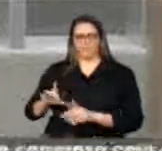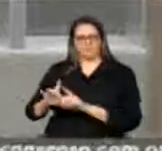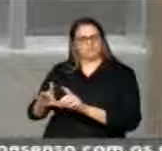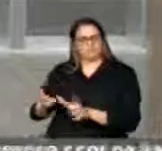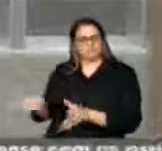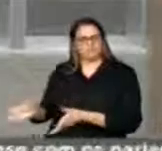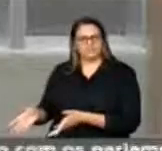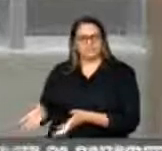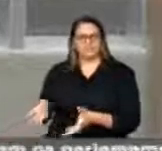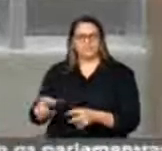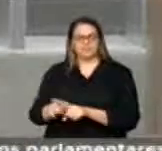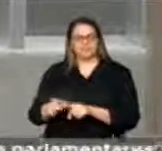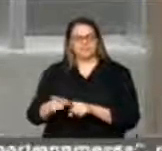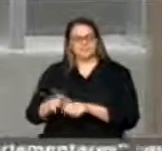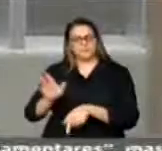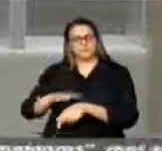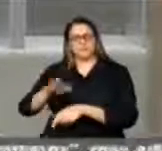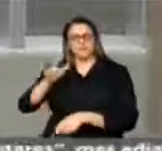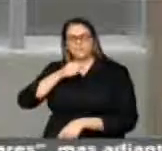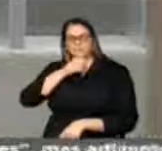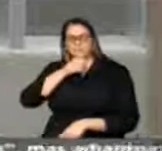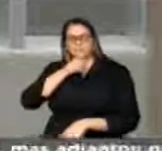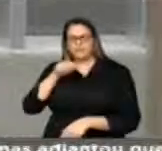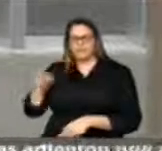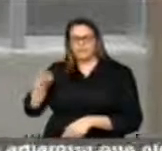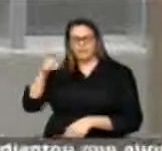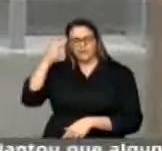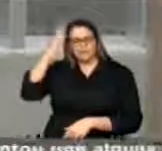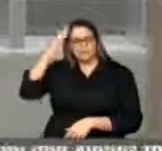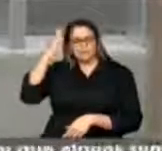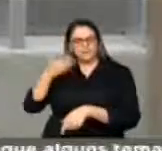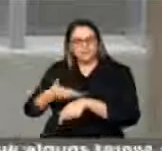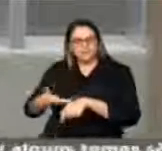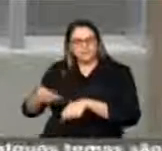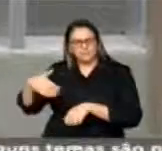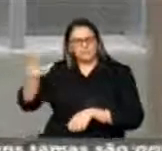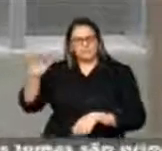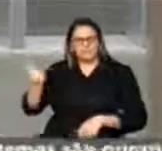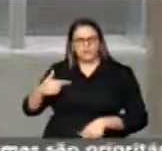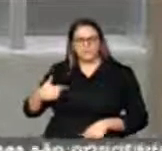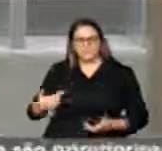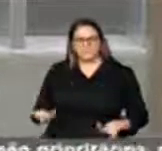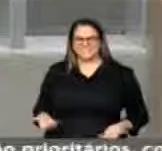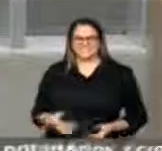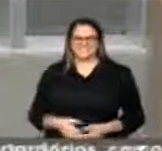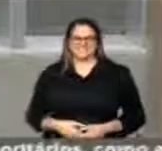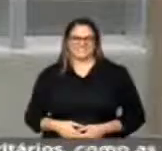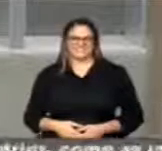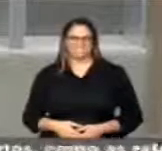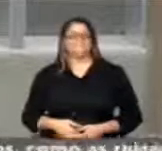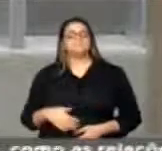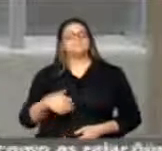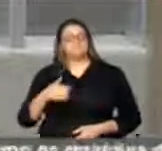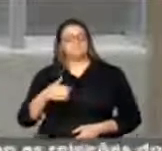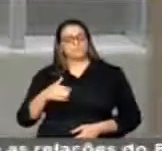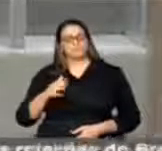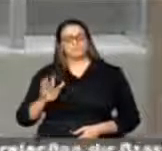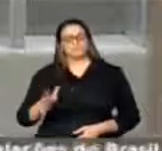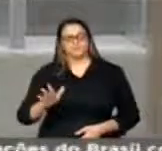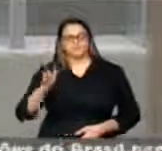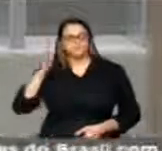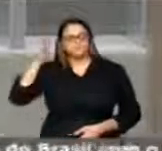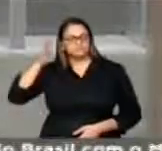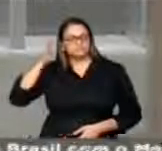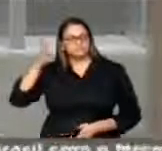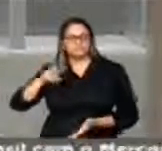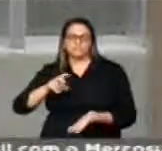para ir à reunião lá do partido. Mas, senhor presidente, pedi primeiro que Vossa Excelência dê um encaminhamento a esse pronunciamento que eu fiz pela manhã, falando de